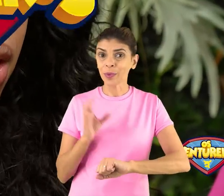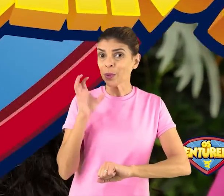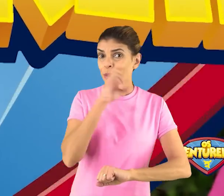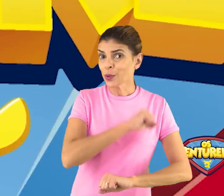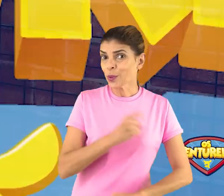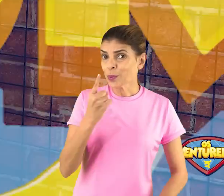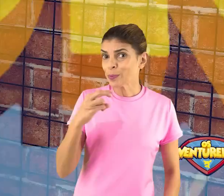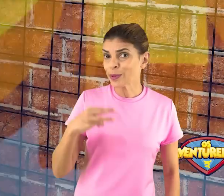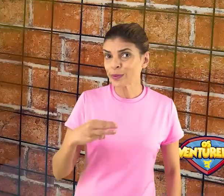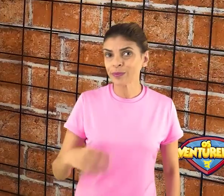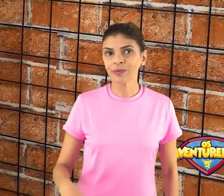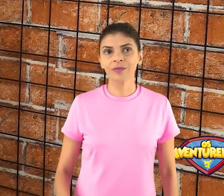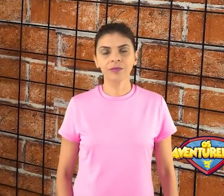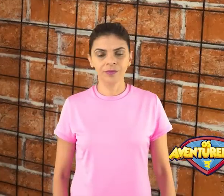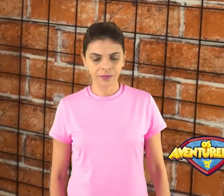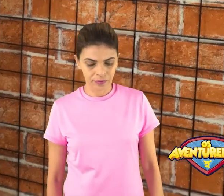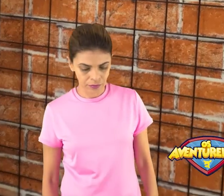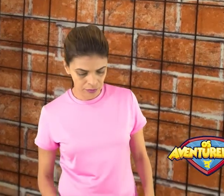isso